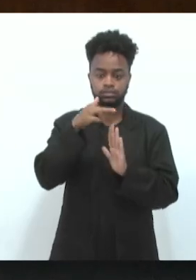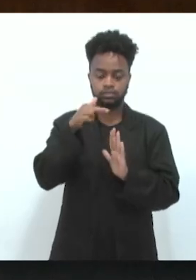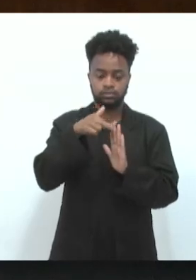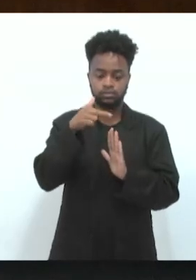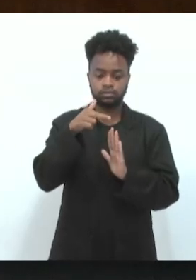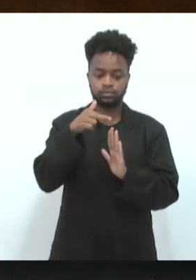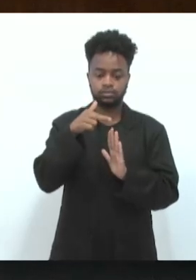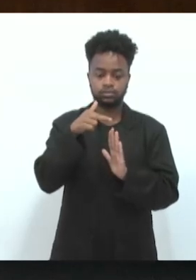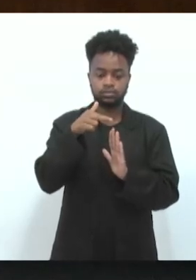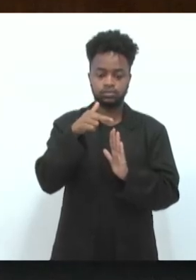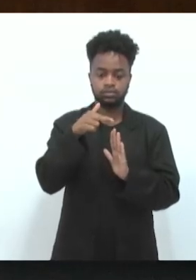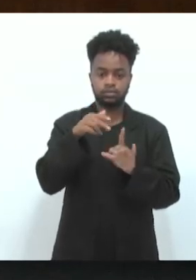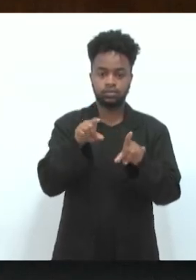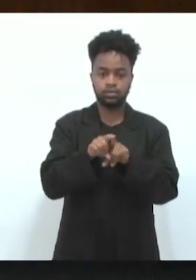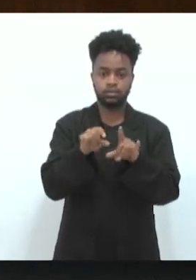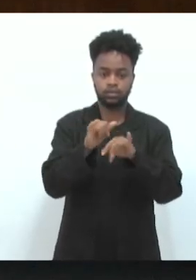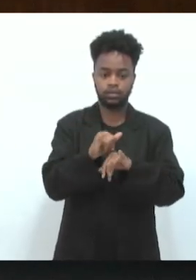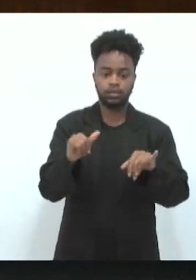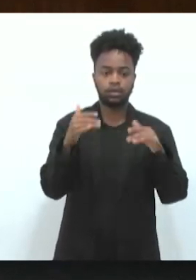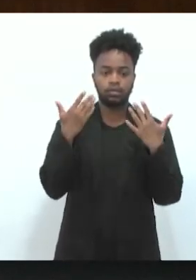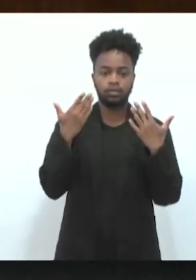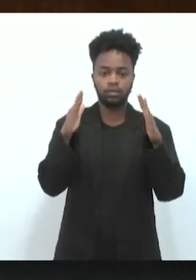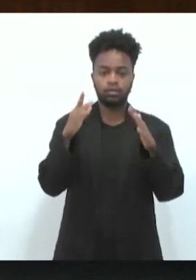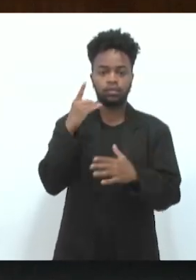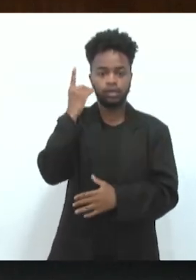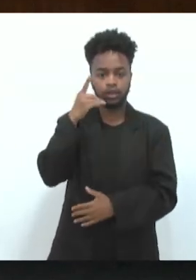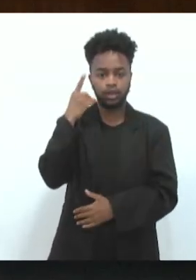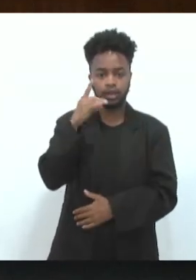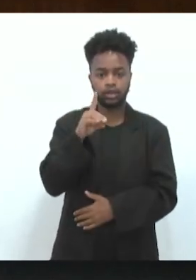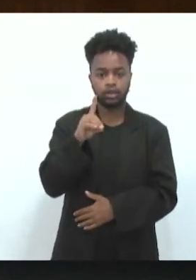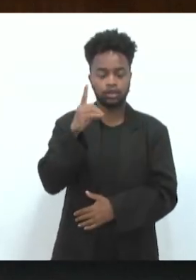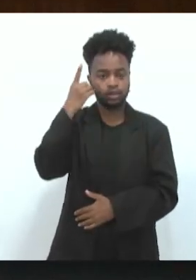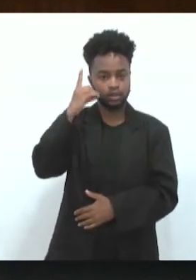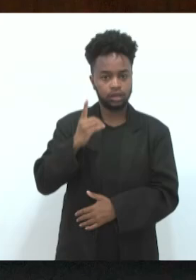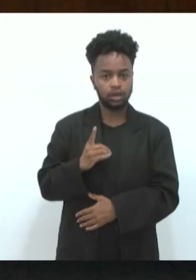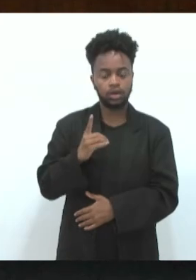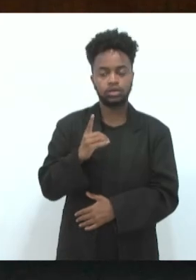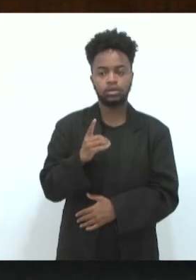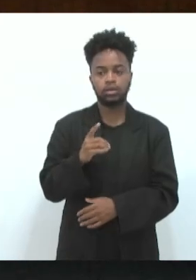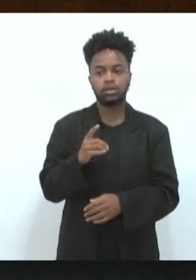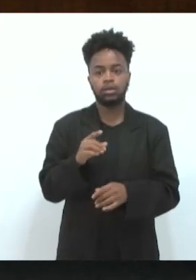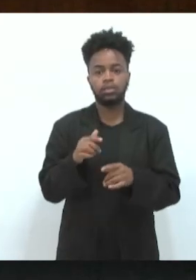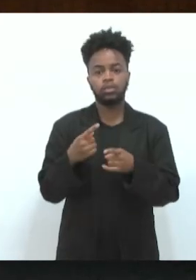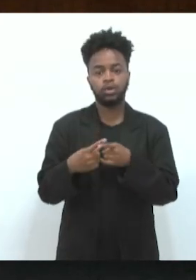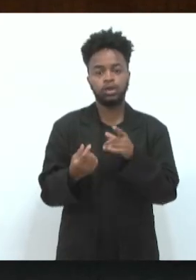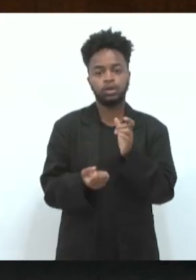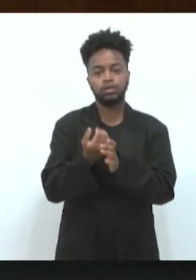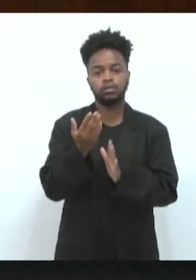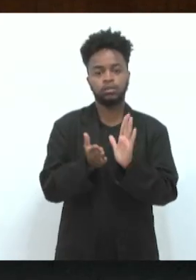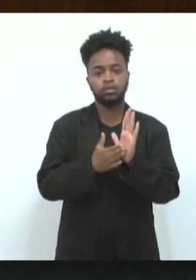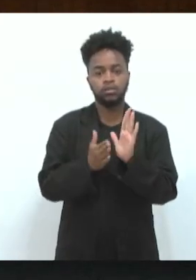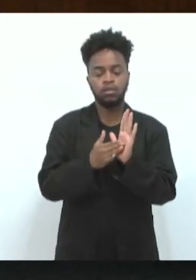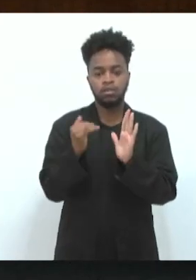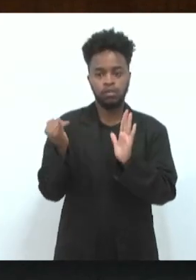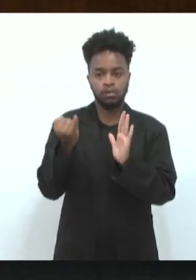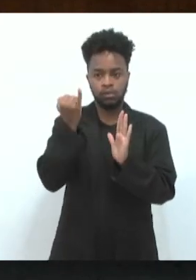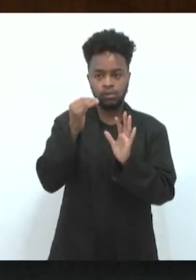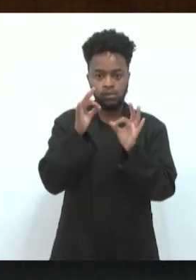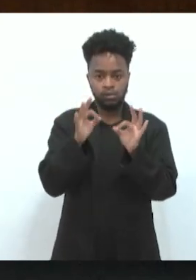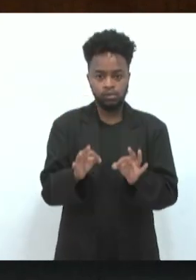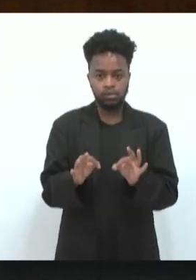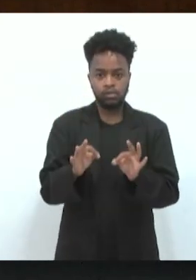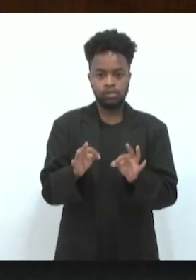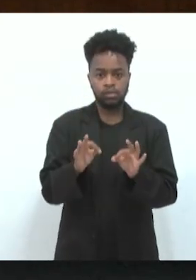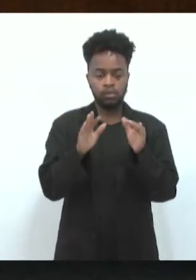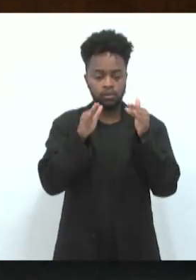resolução e parabenizar a deputada Dani Monteiro por essa proposição tão importante para